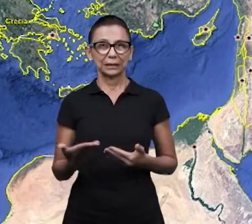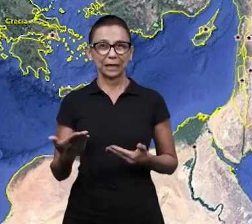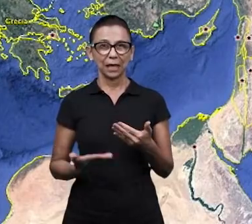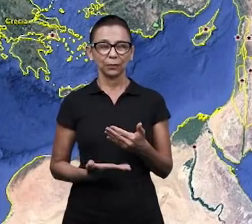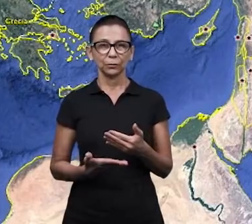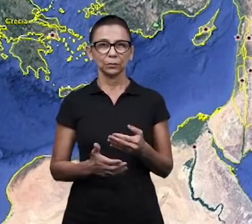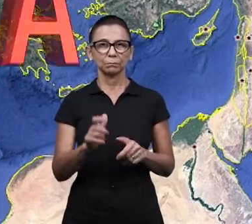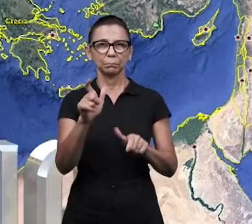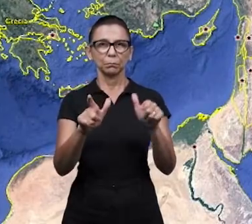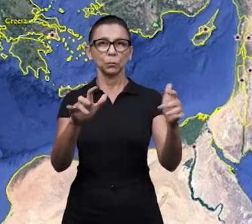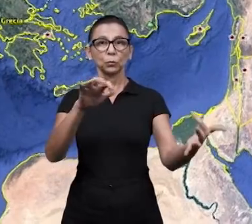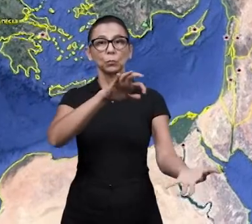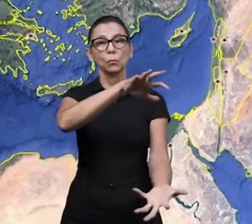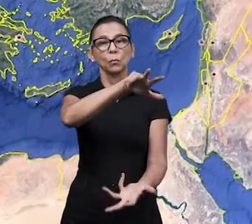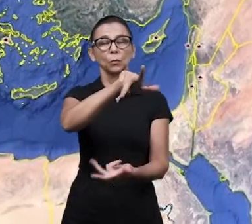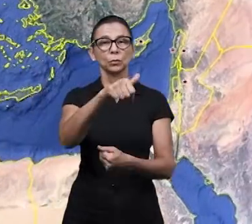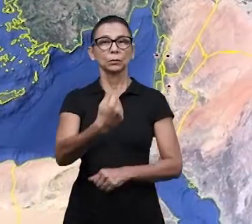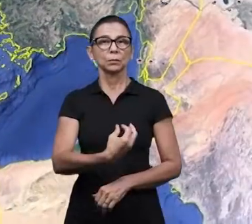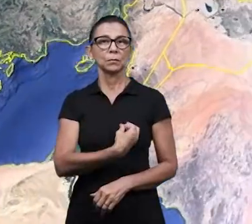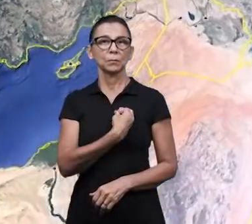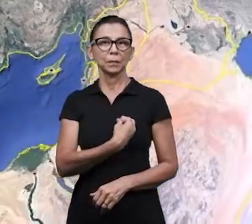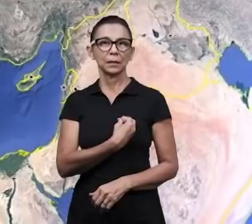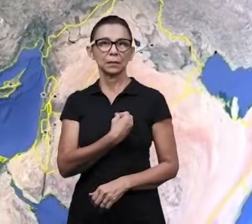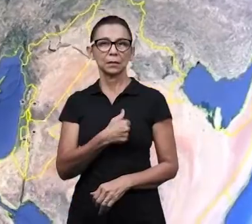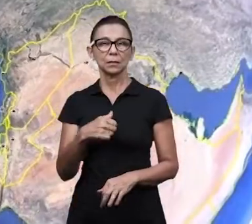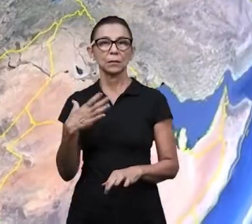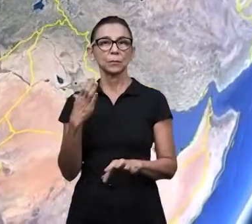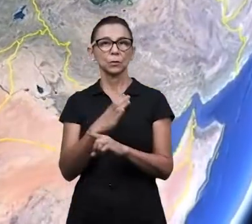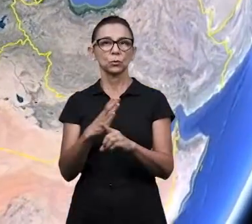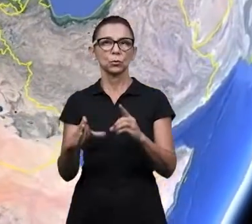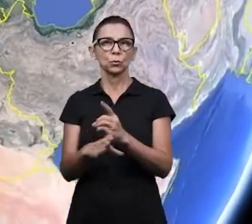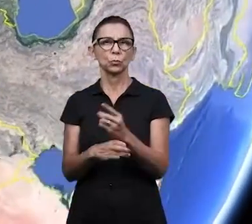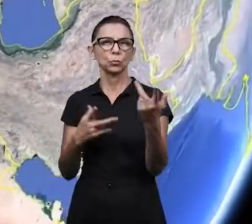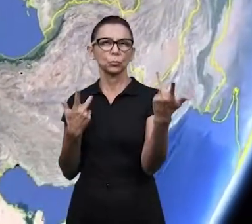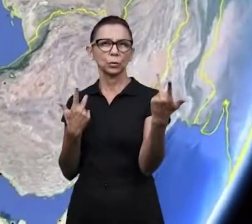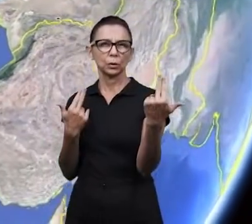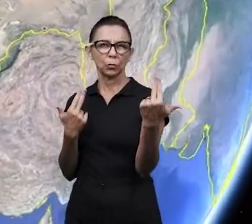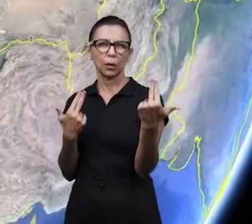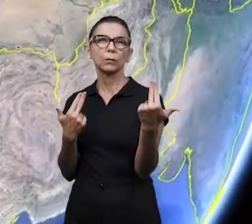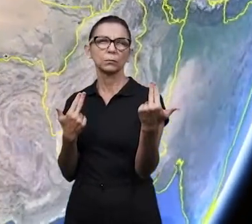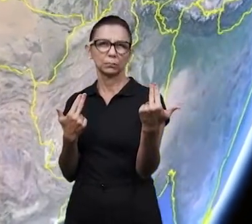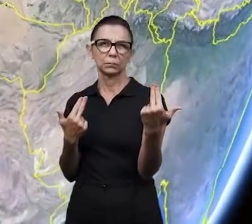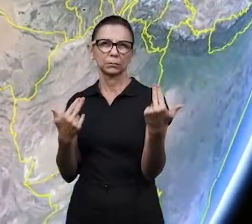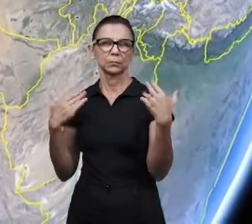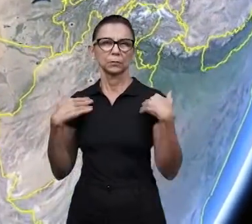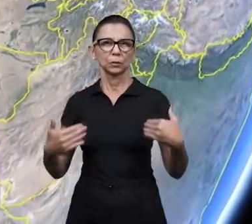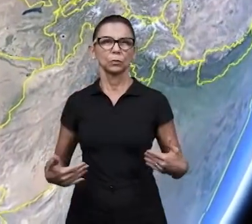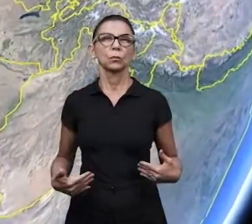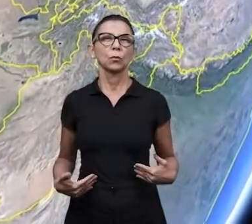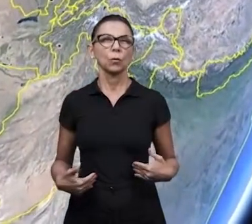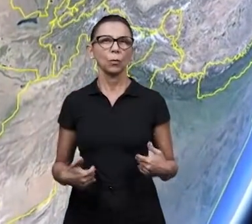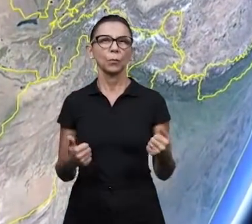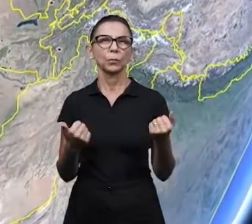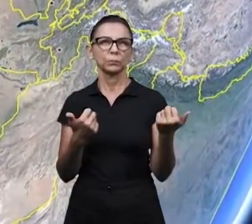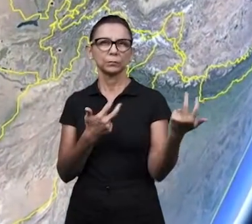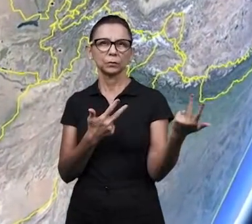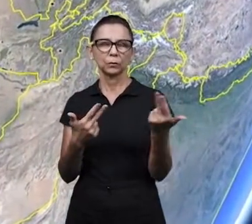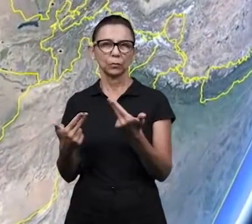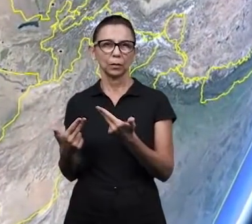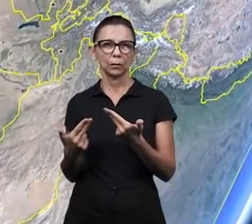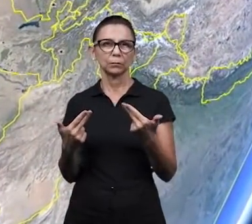Todas as partes do mundo participam de um mesmo culto, em conjunto, no mesmo corpo e no mesmo